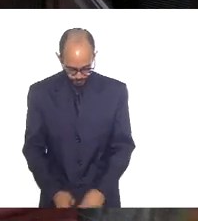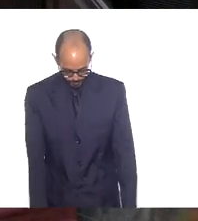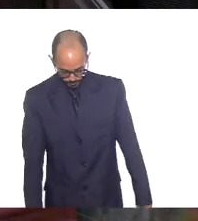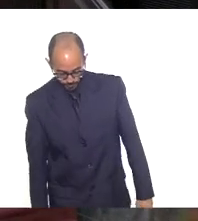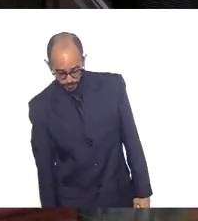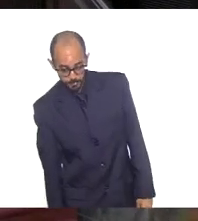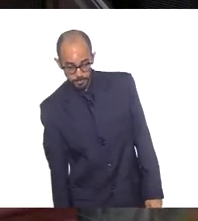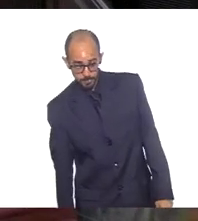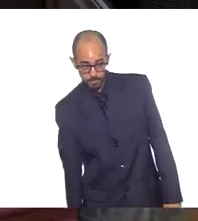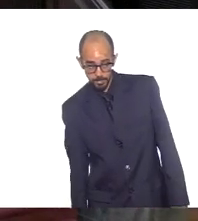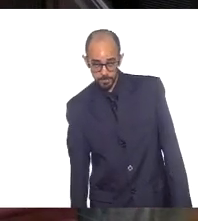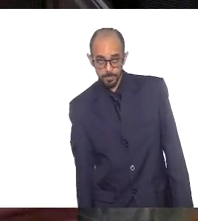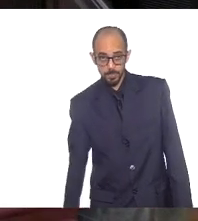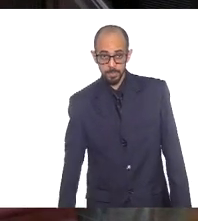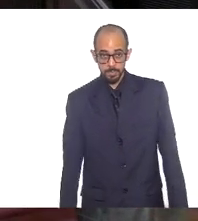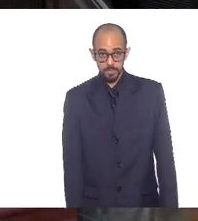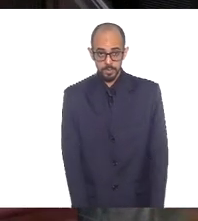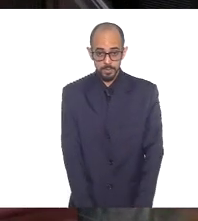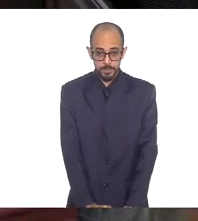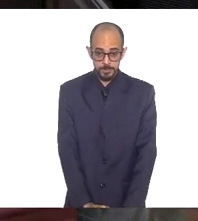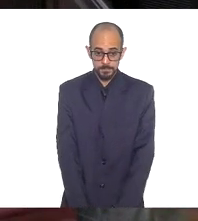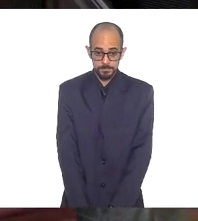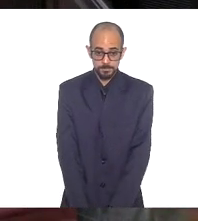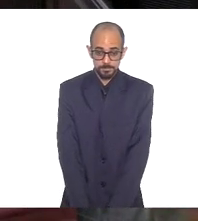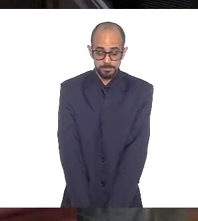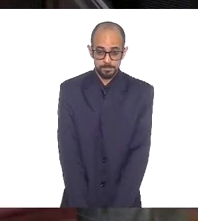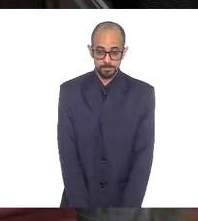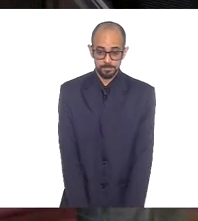Só um minutinho, deputada Marta Rocha.